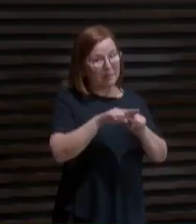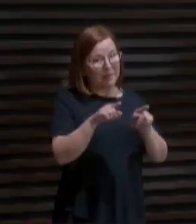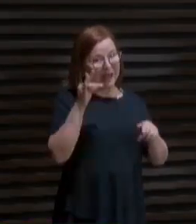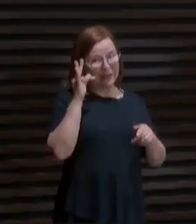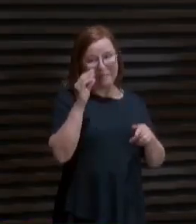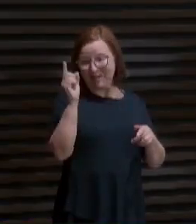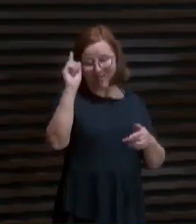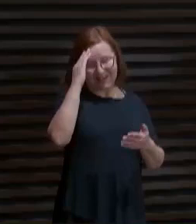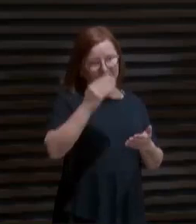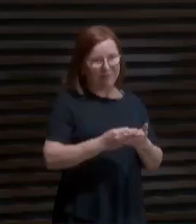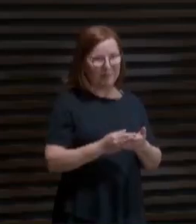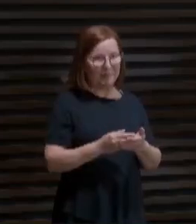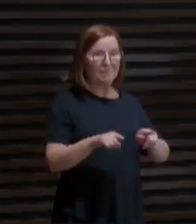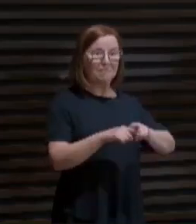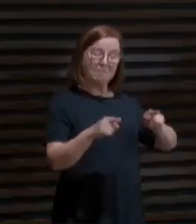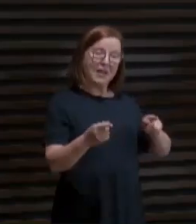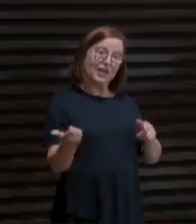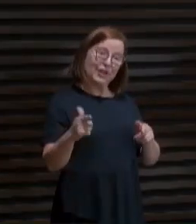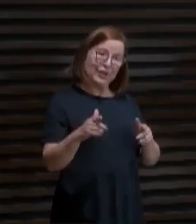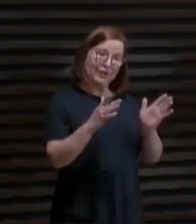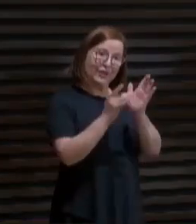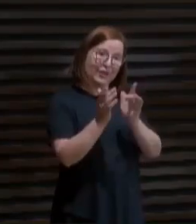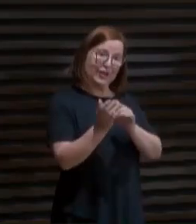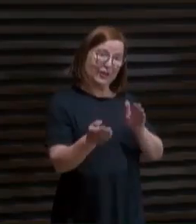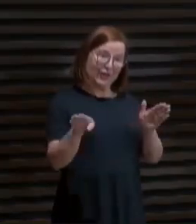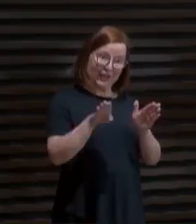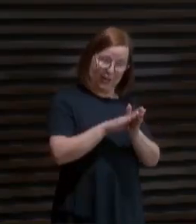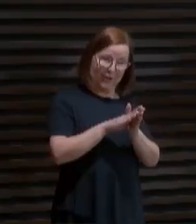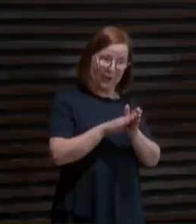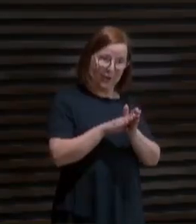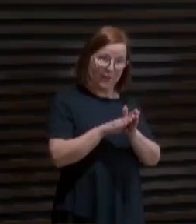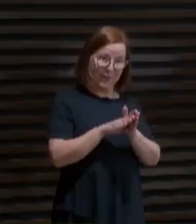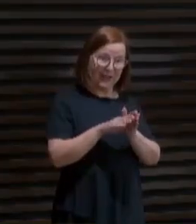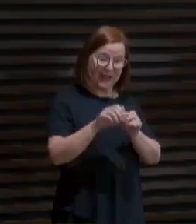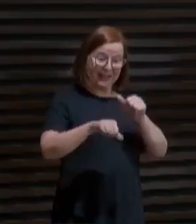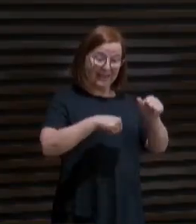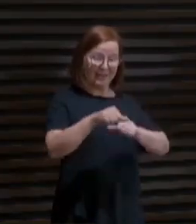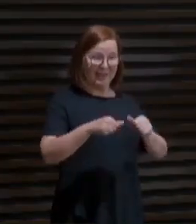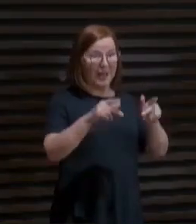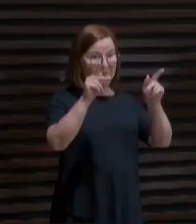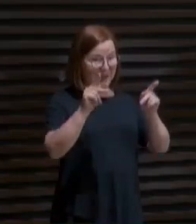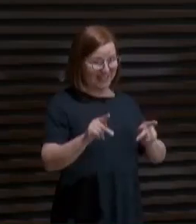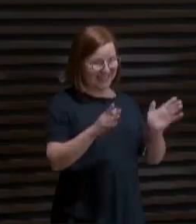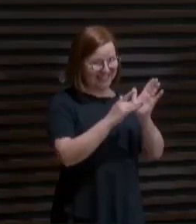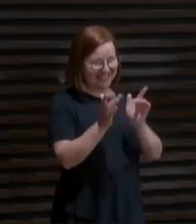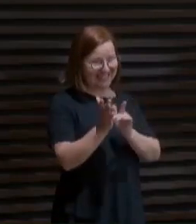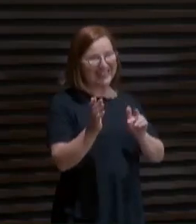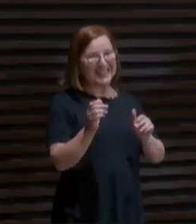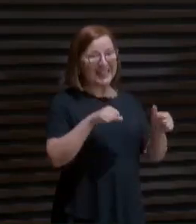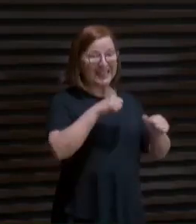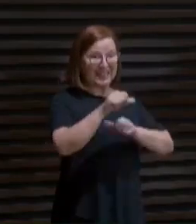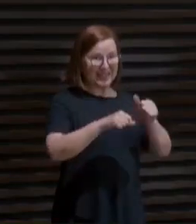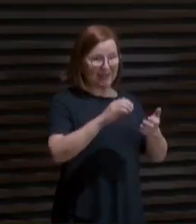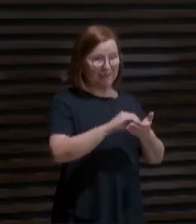de Jesus chegou outra vez, ele transformou. A presença de Jesus é que transforma a incredulidade